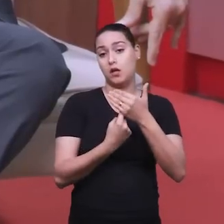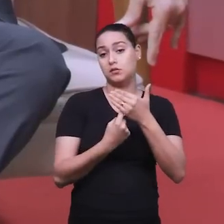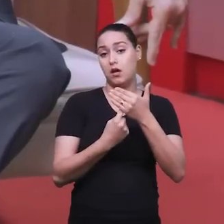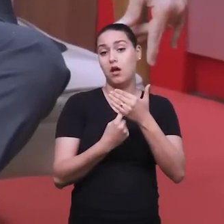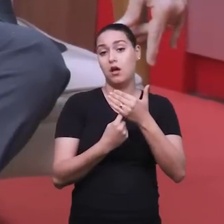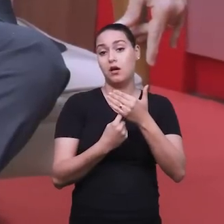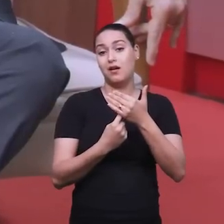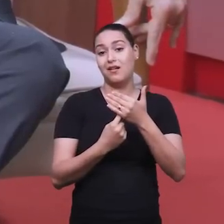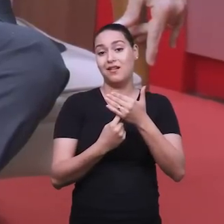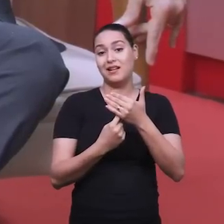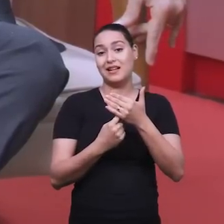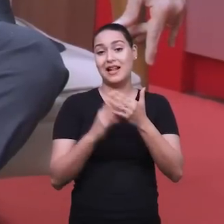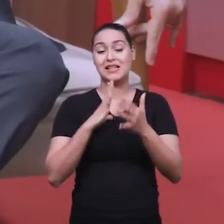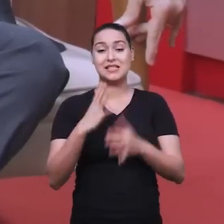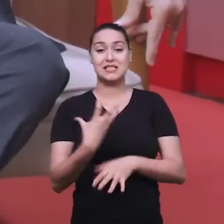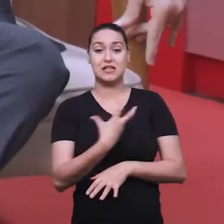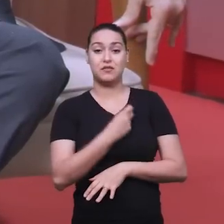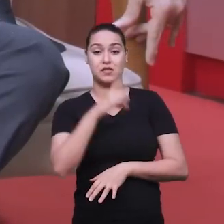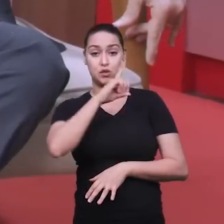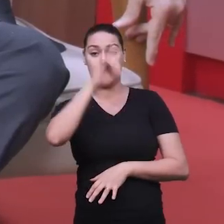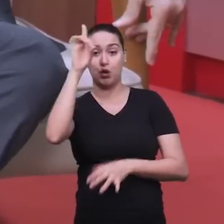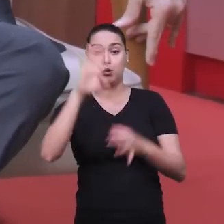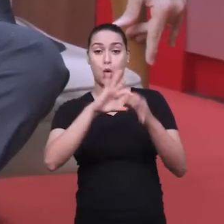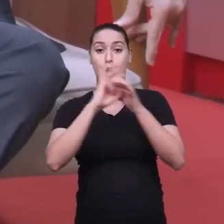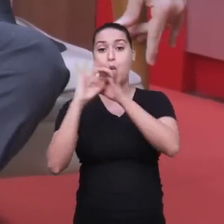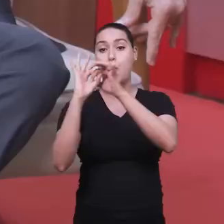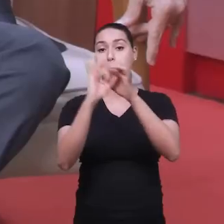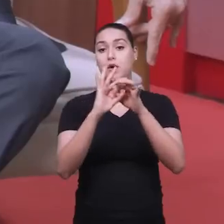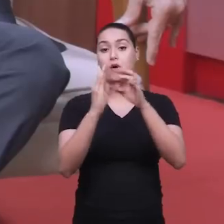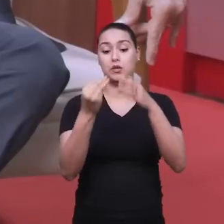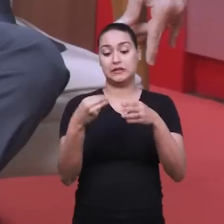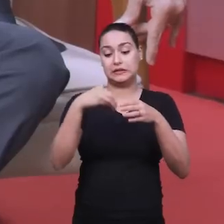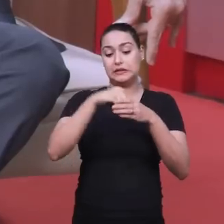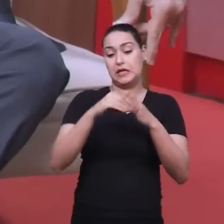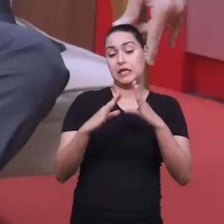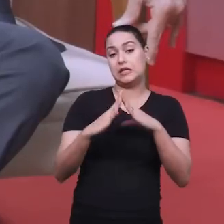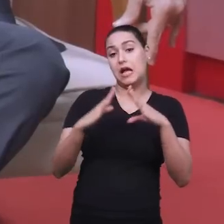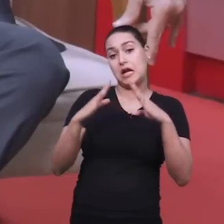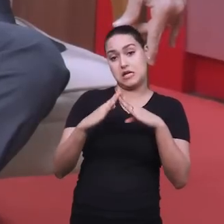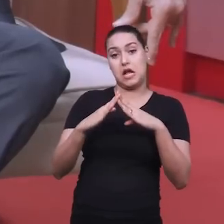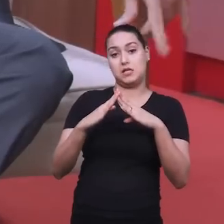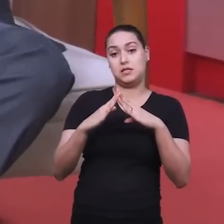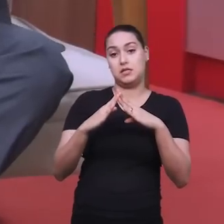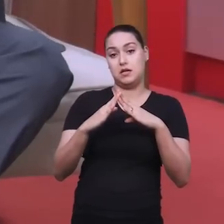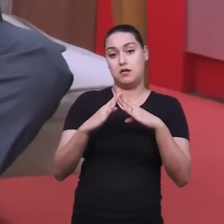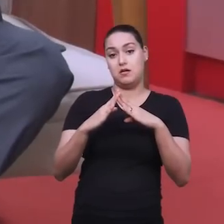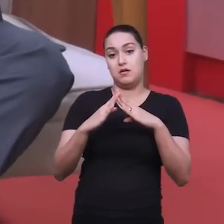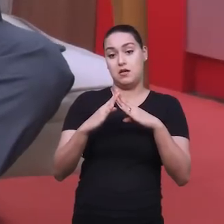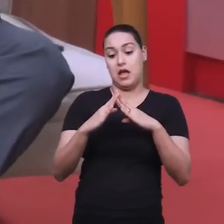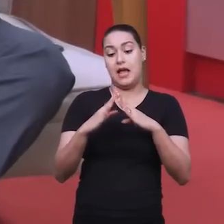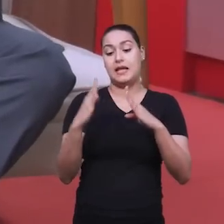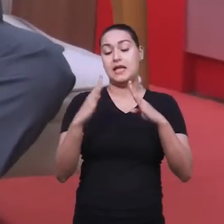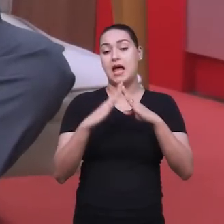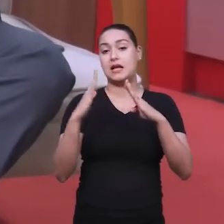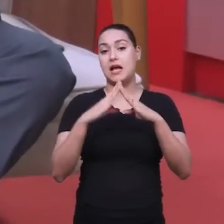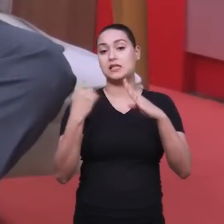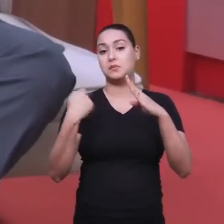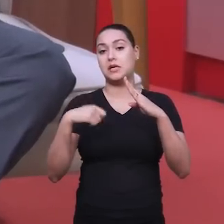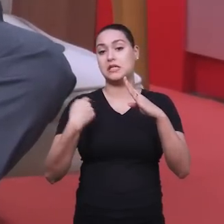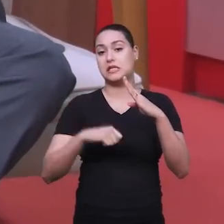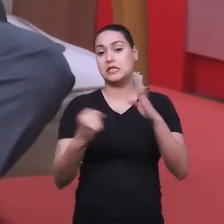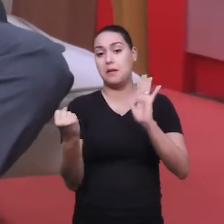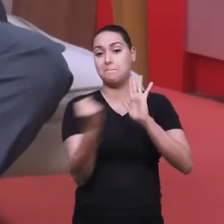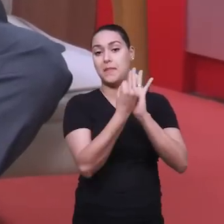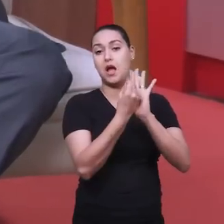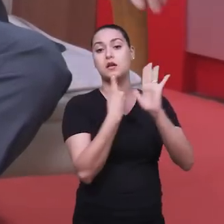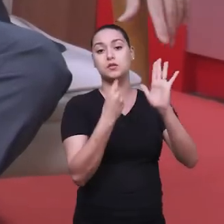de Deus, enquanto estivessem na comunhão, unidos dentro da casa. E a casa cercada, marcada com